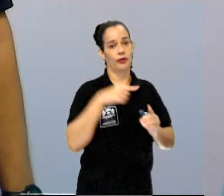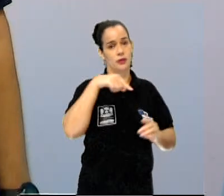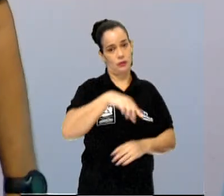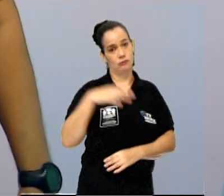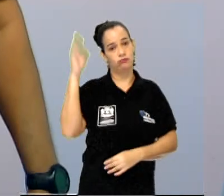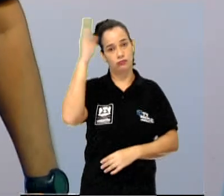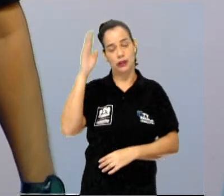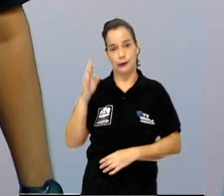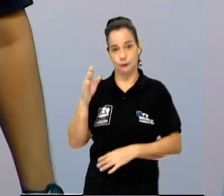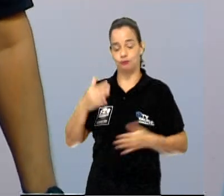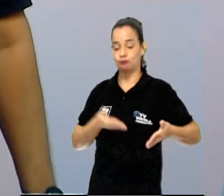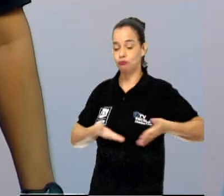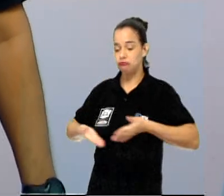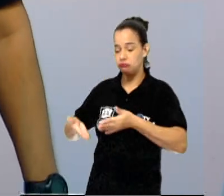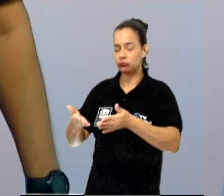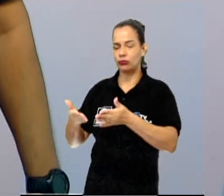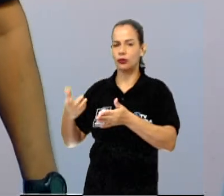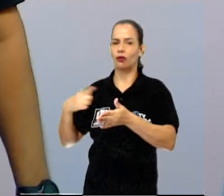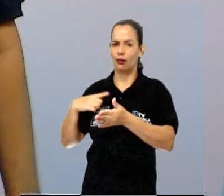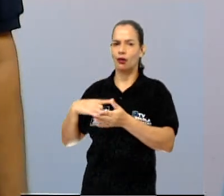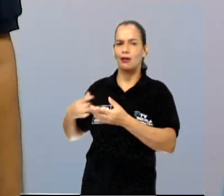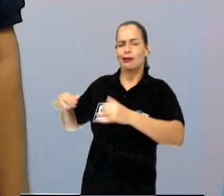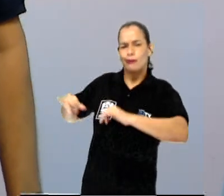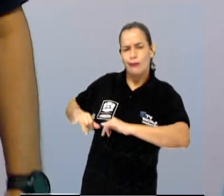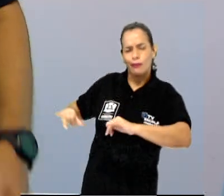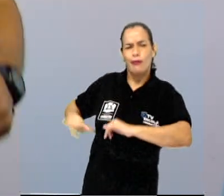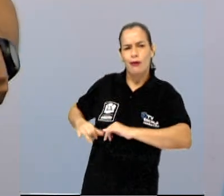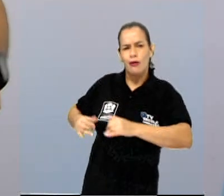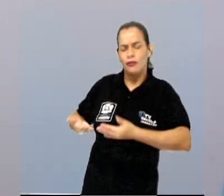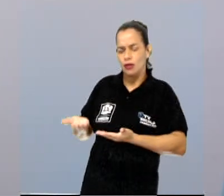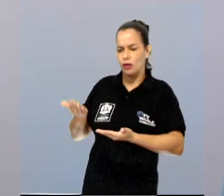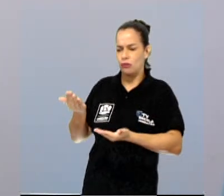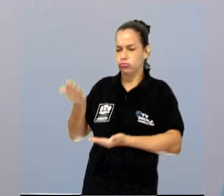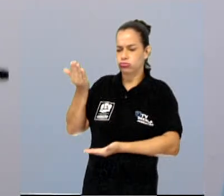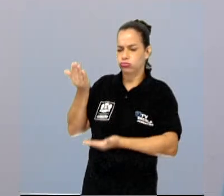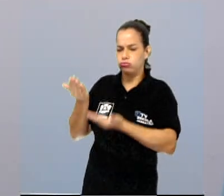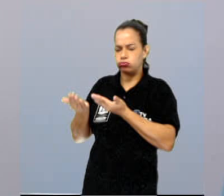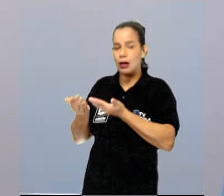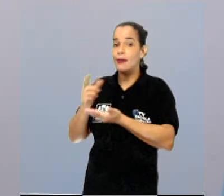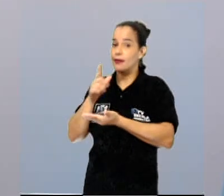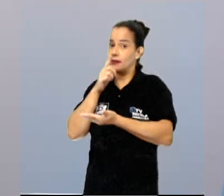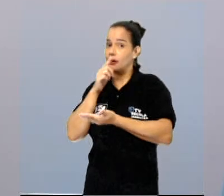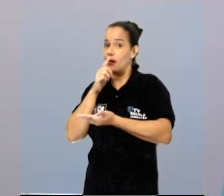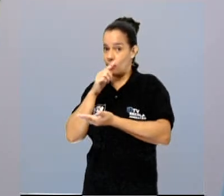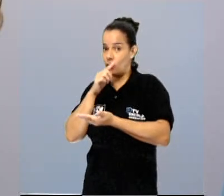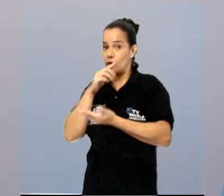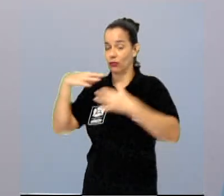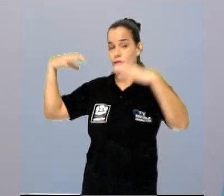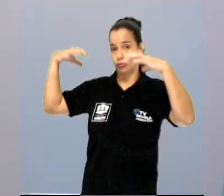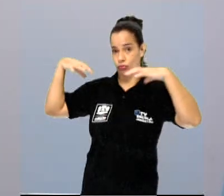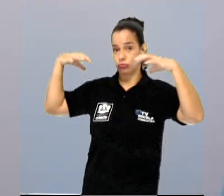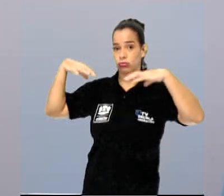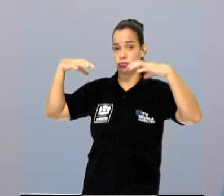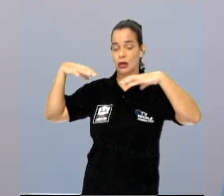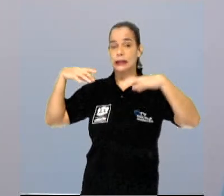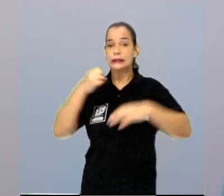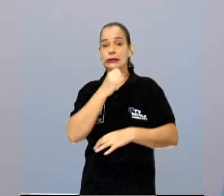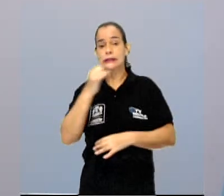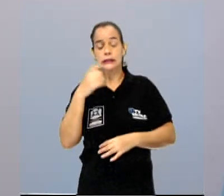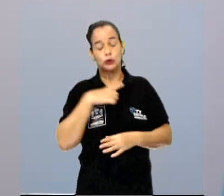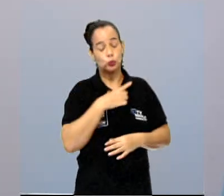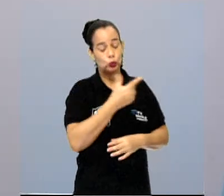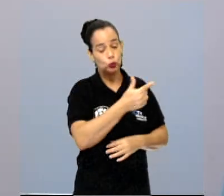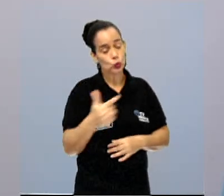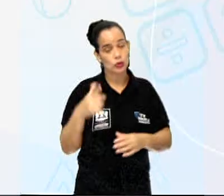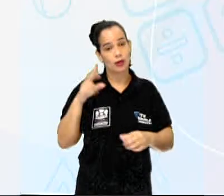O rio, obviamente, ele sofre o efeito da subida e descida aí da sua vazão no período de chuva. Se não há essa proteção